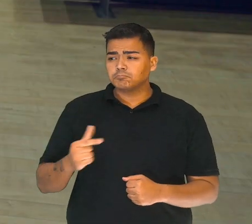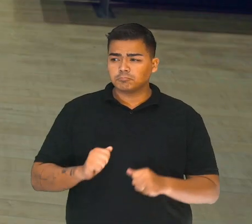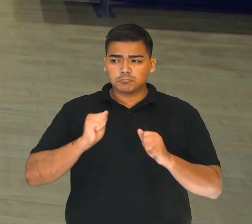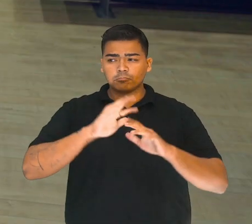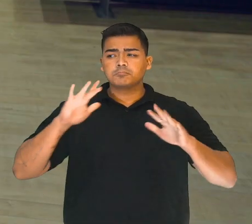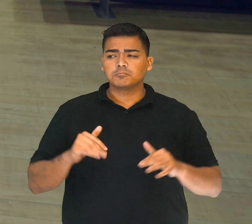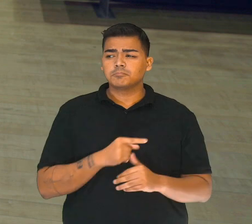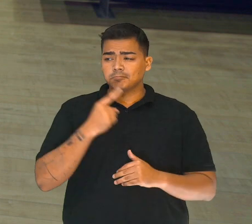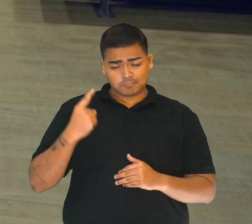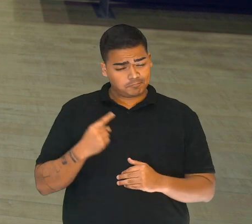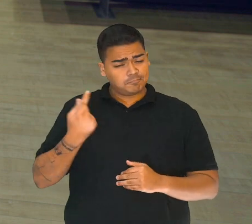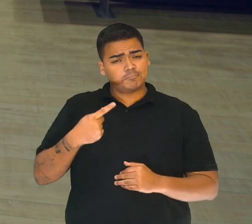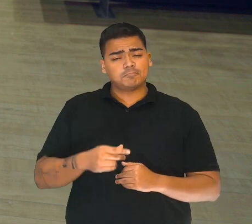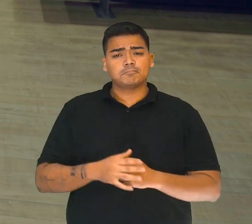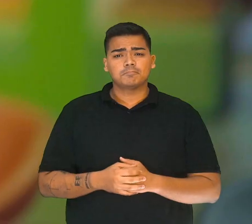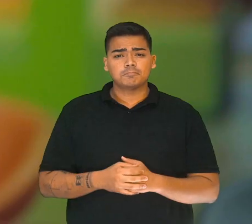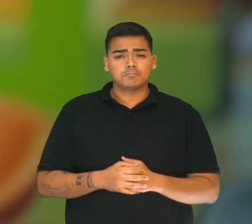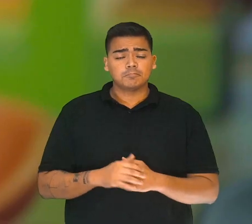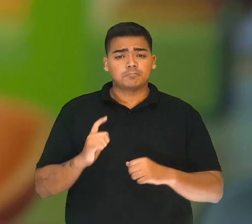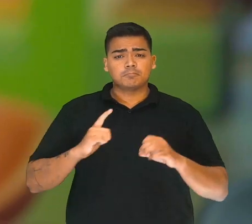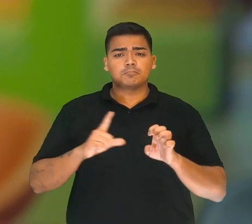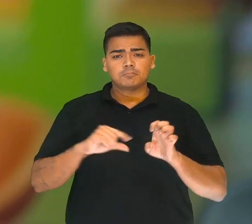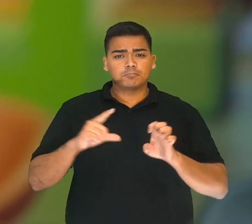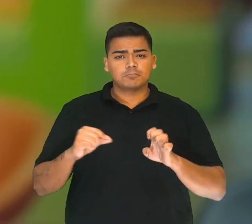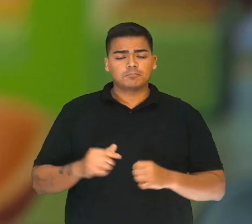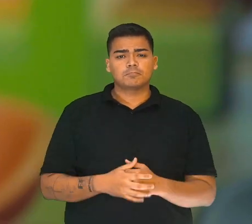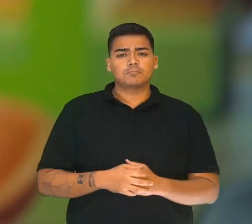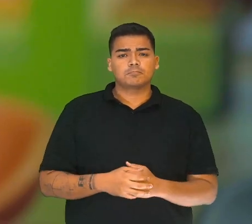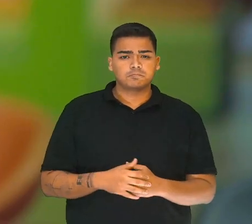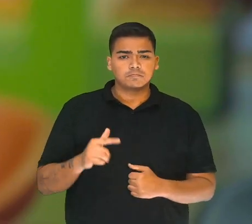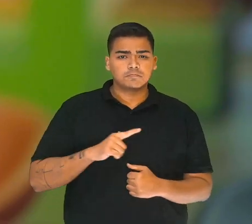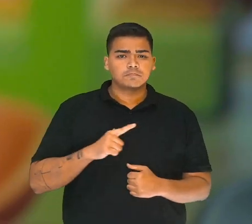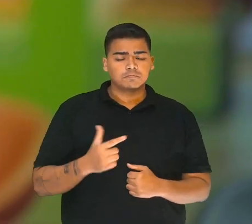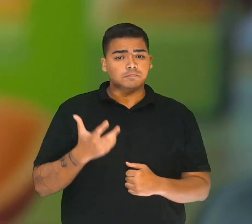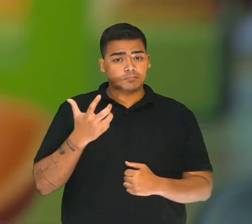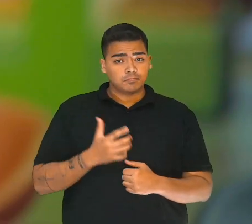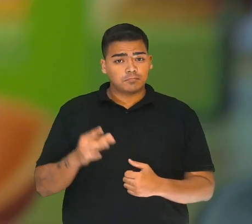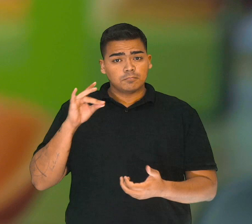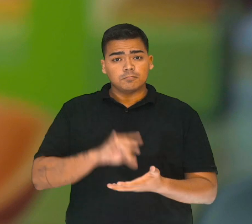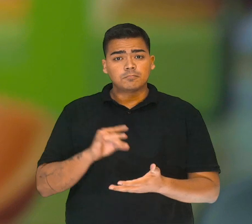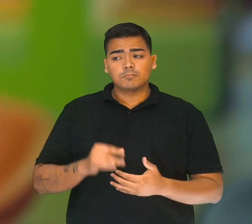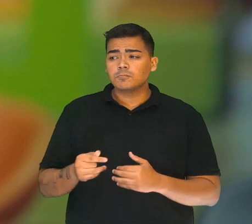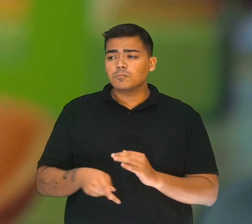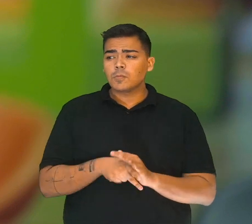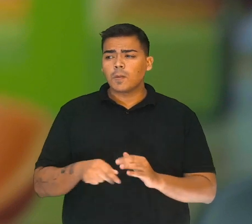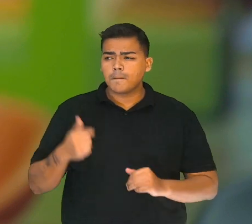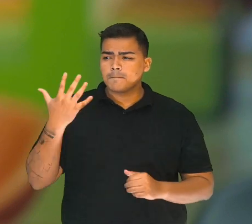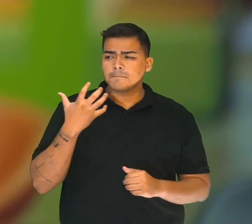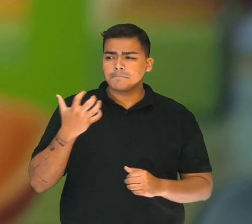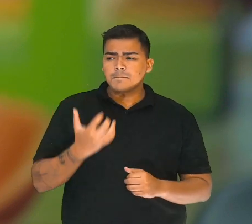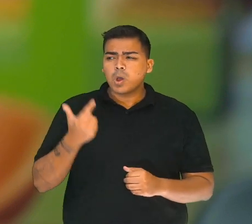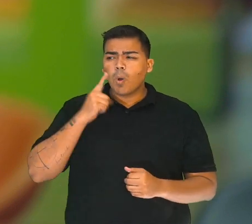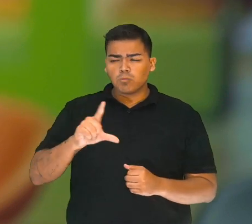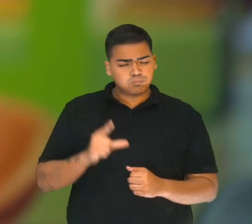de uma forma muito clara aqui na ACAT. Então, o empreendedor que viu uma dor, que ele quer efetivamente transformar um mercado,